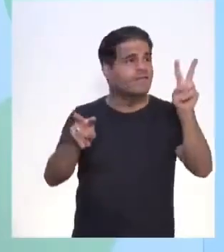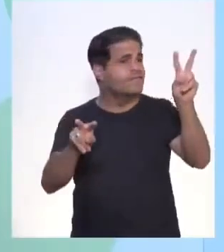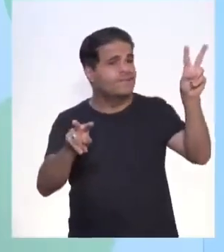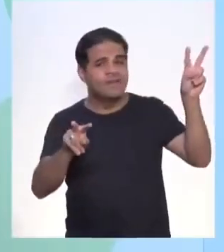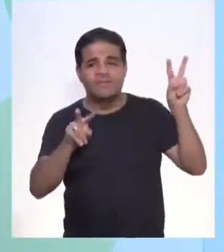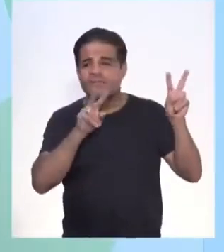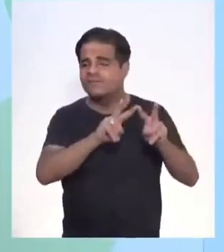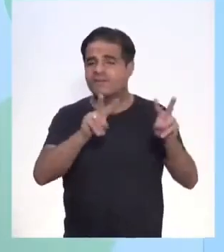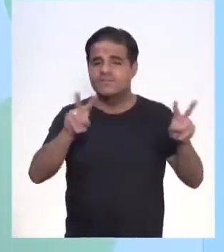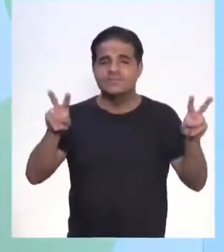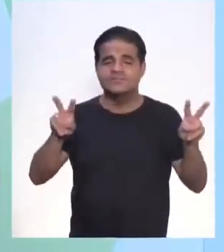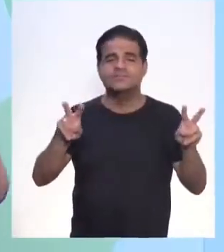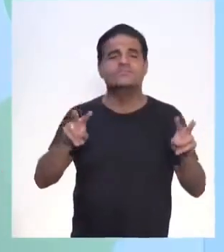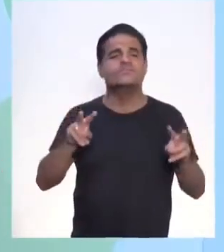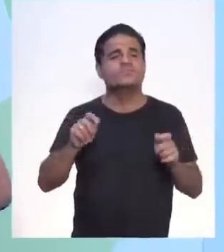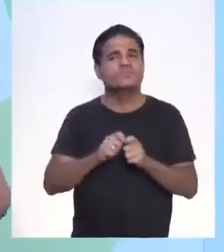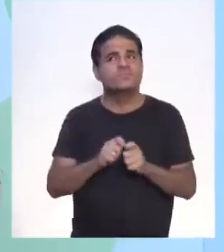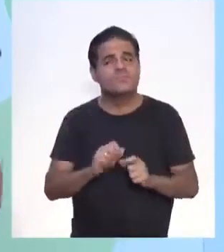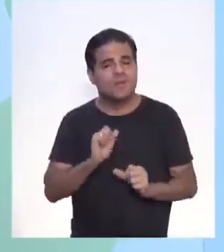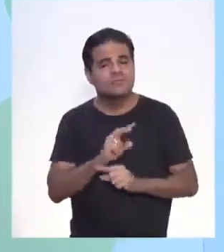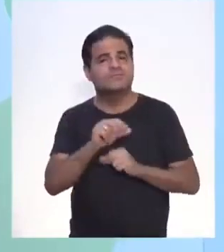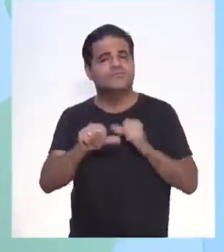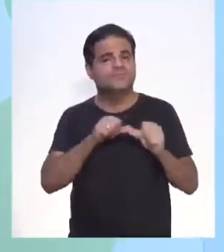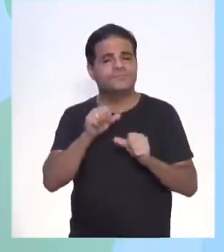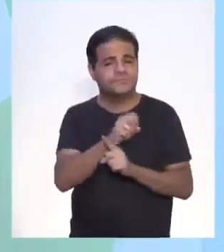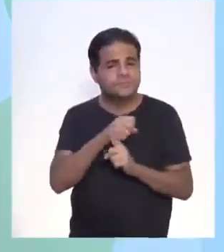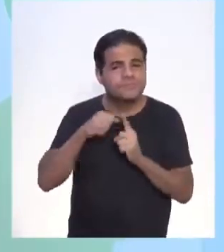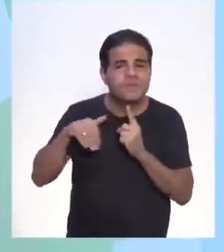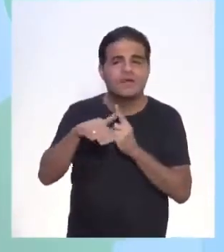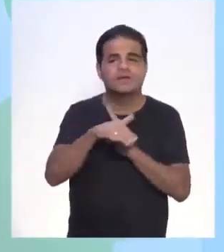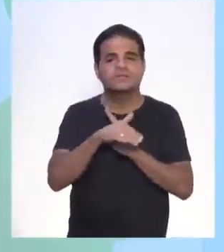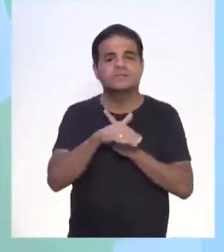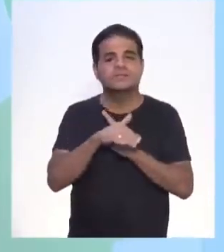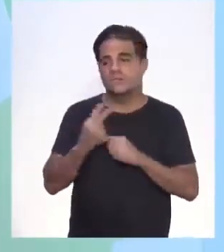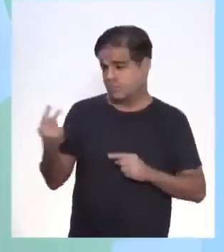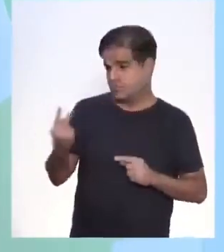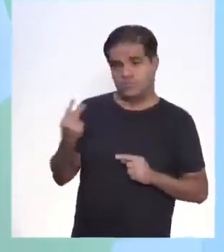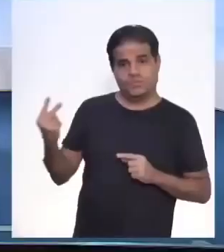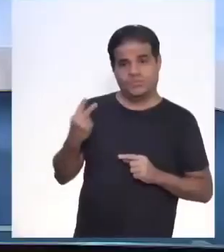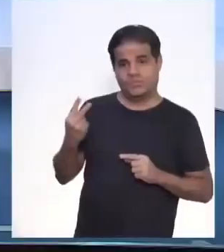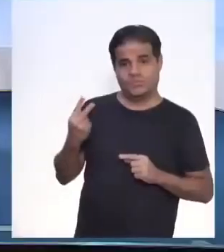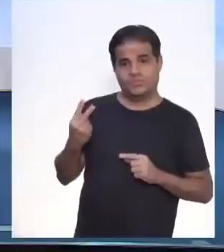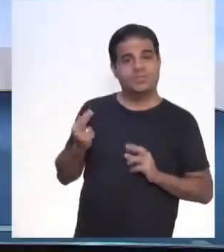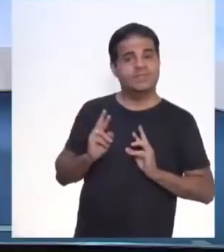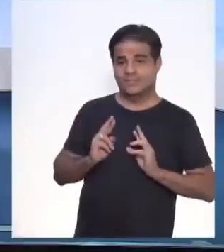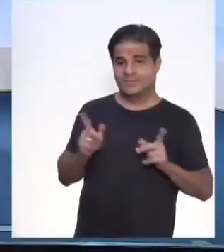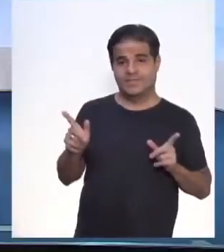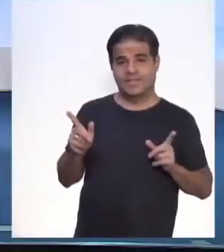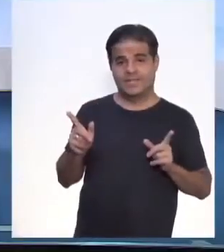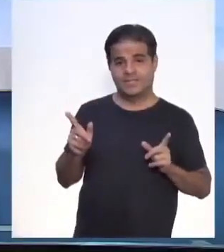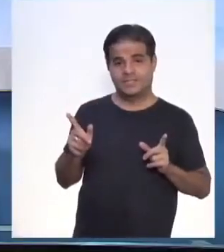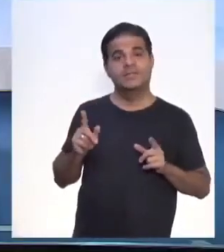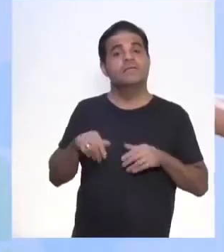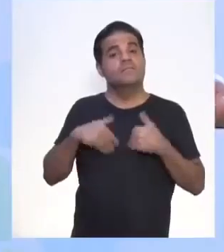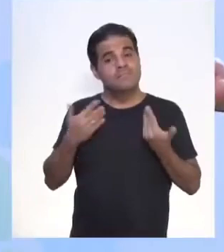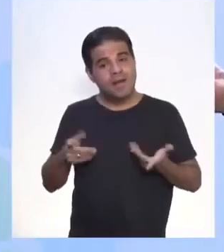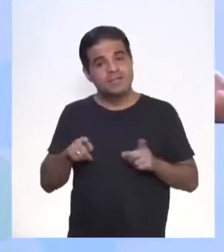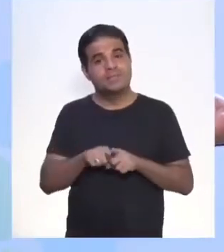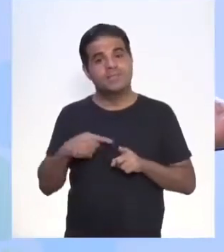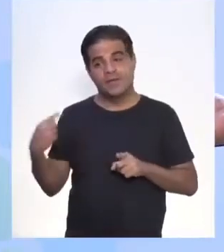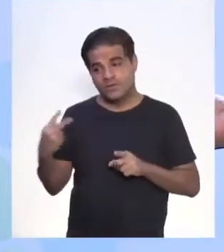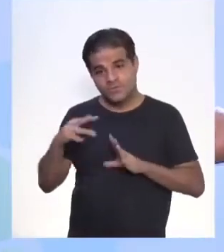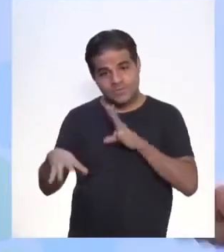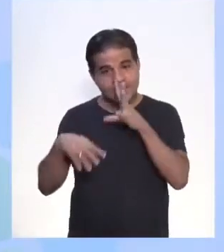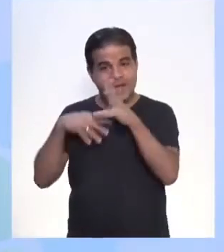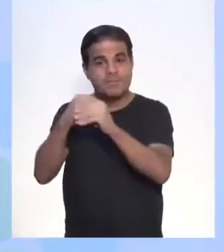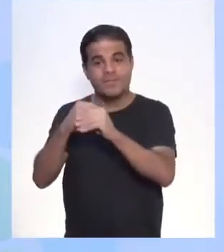que o que faz com que, por exemplo, a aula de sociologia funcione é que eu e a Jennifer, nós somos completamente diferentes. E somos complementares em nossas